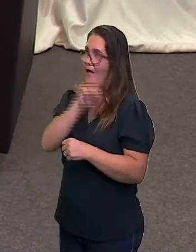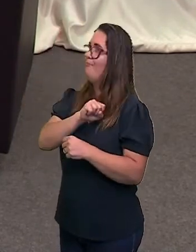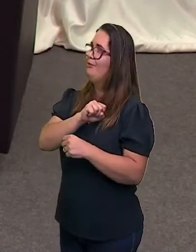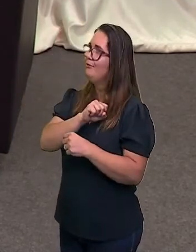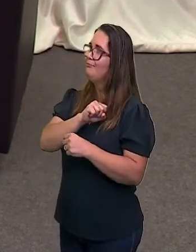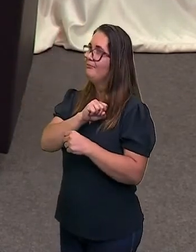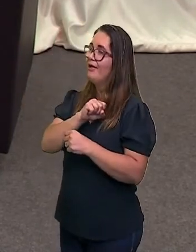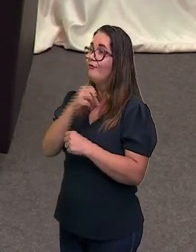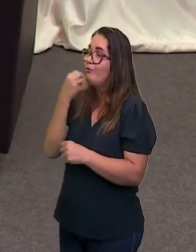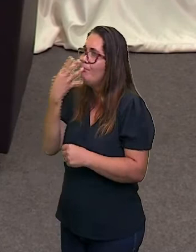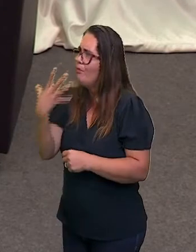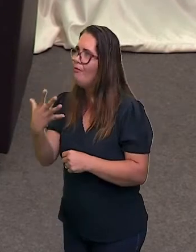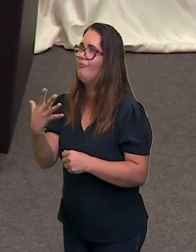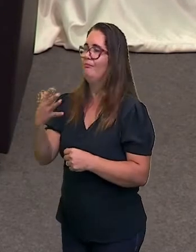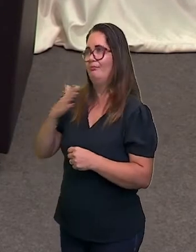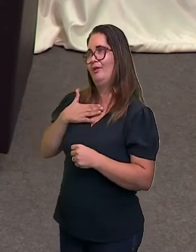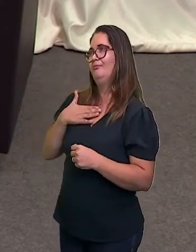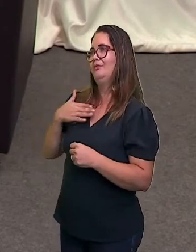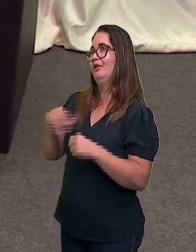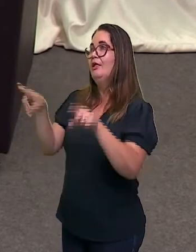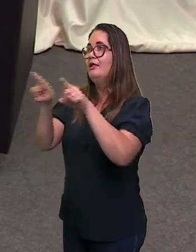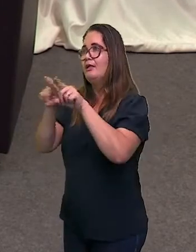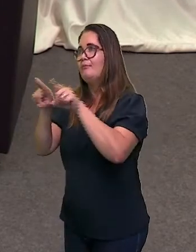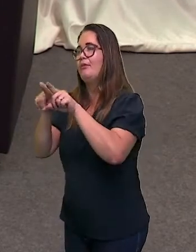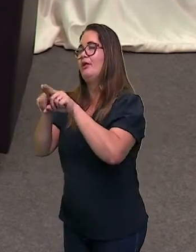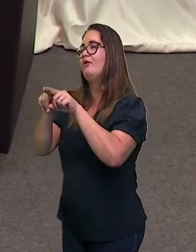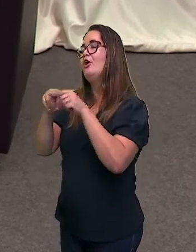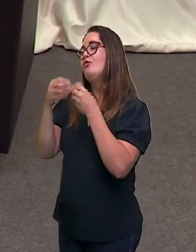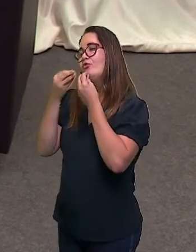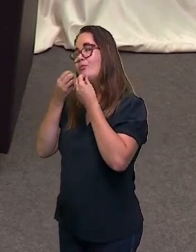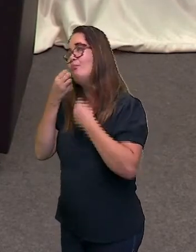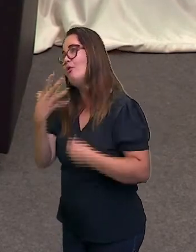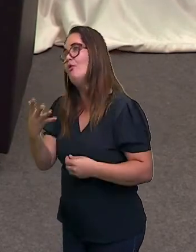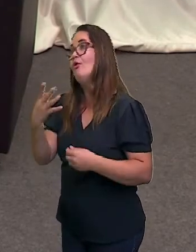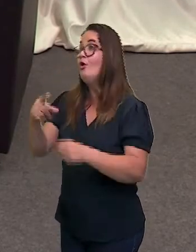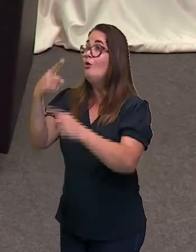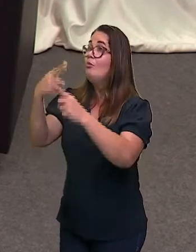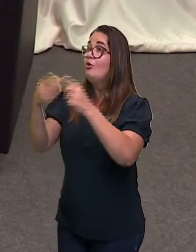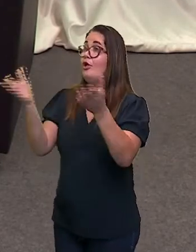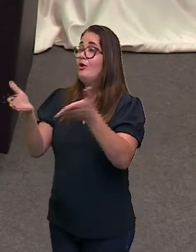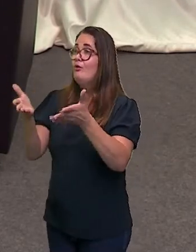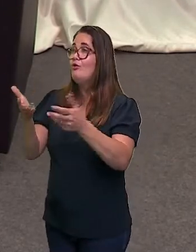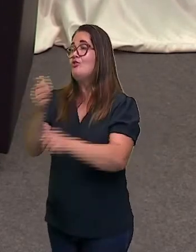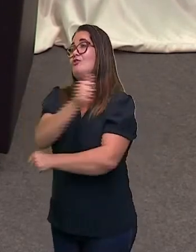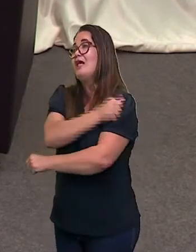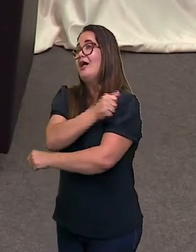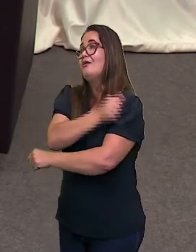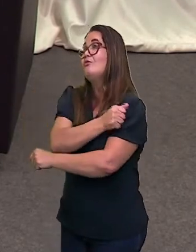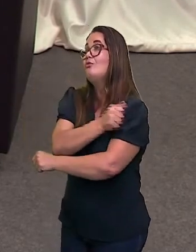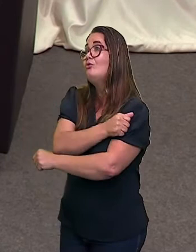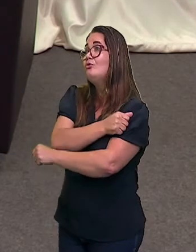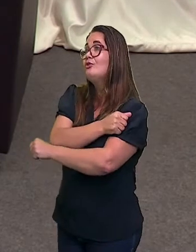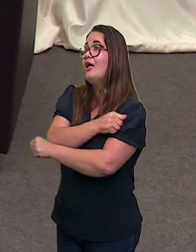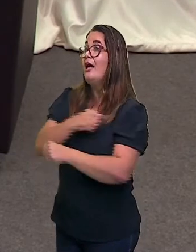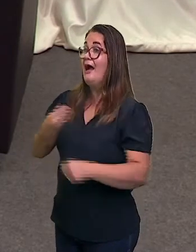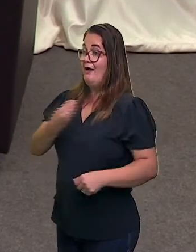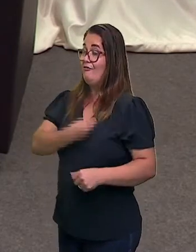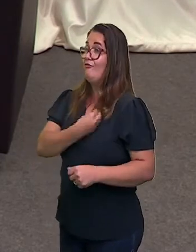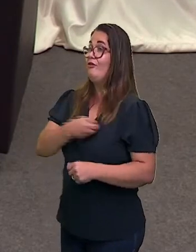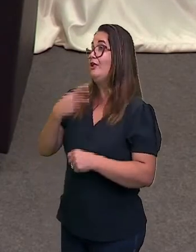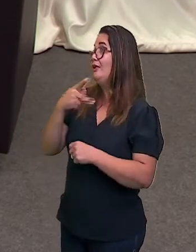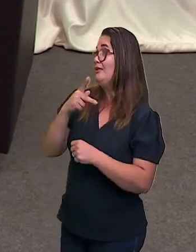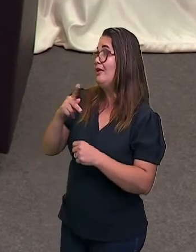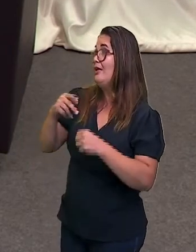uma foto, por exemplo, fazer uma devolutiva para os meninos. Eles enviam através de foto as atividades e eu